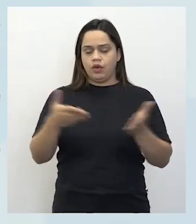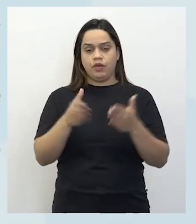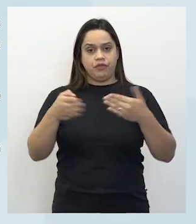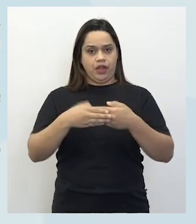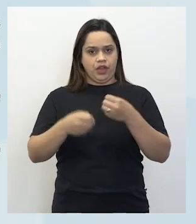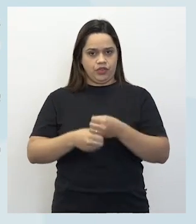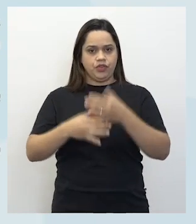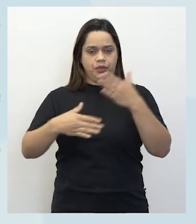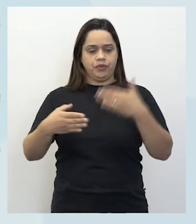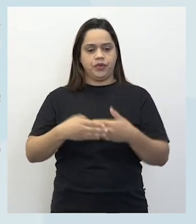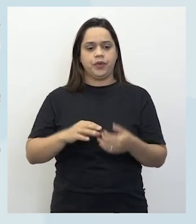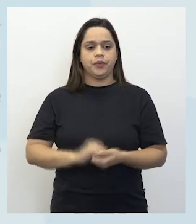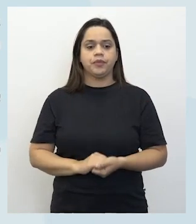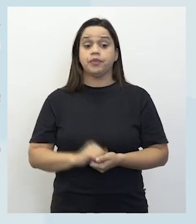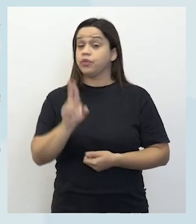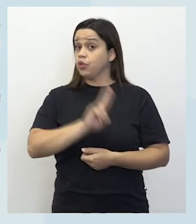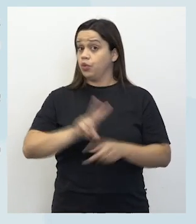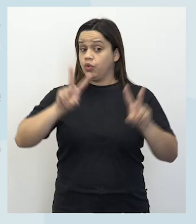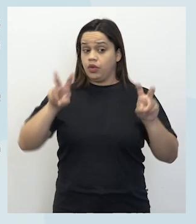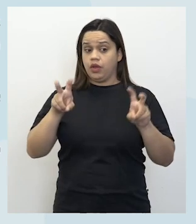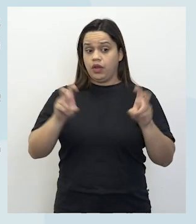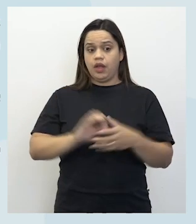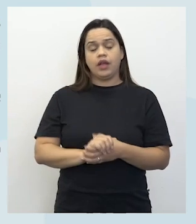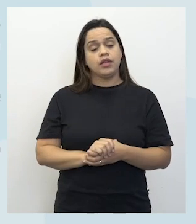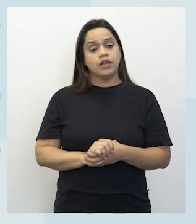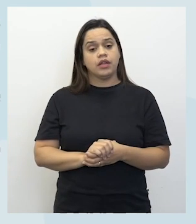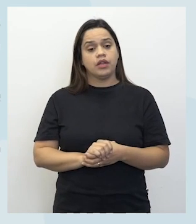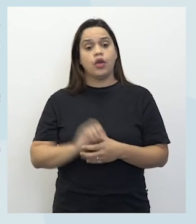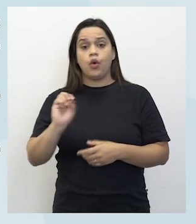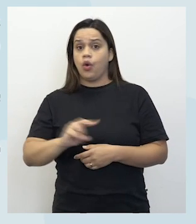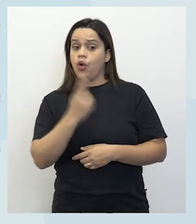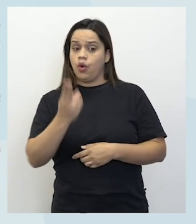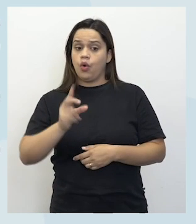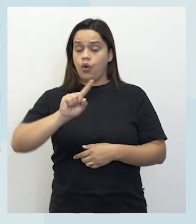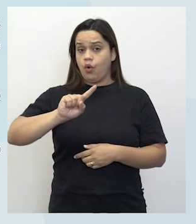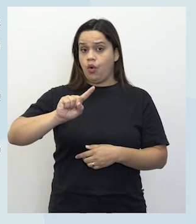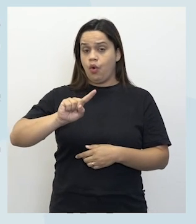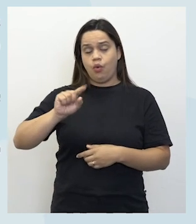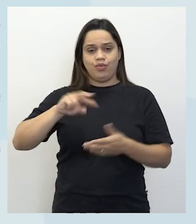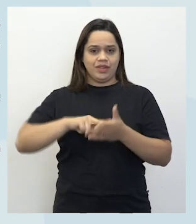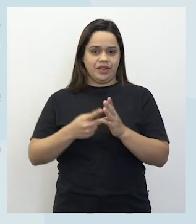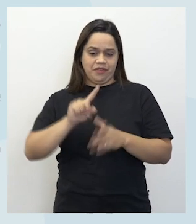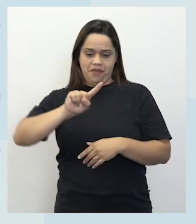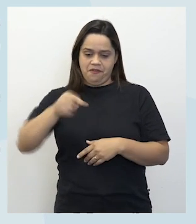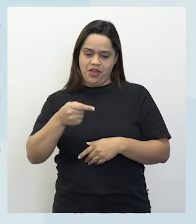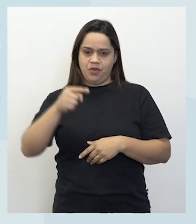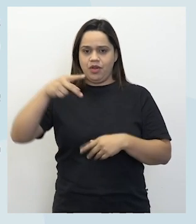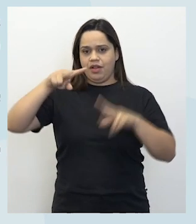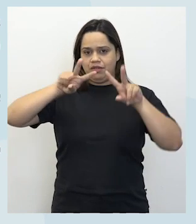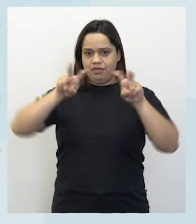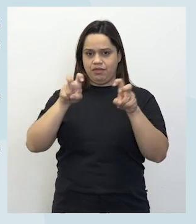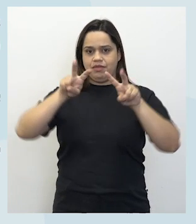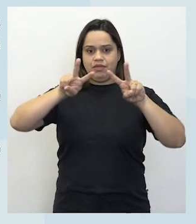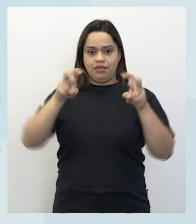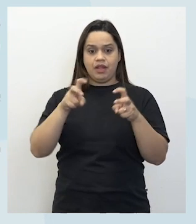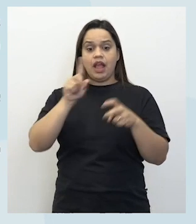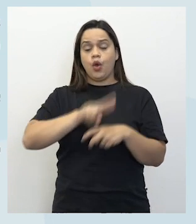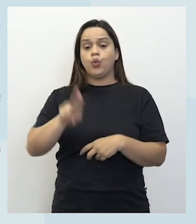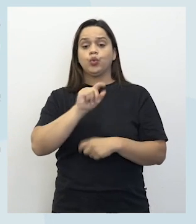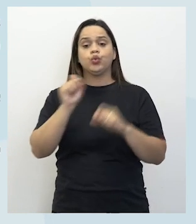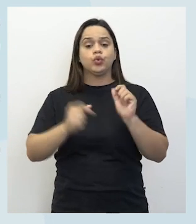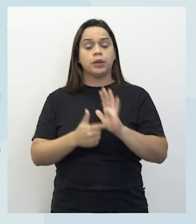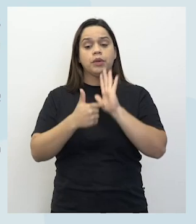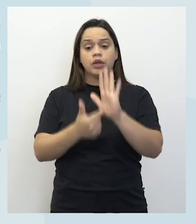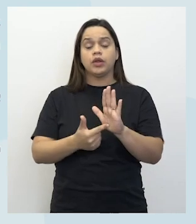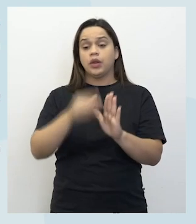chat. O uso das aspas. As aspas ou vírgulas dobradas são sinais de pontuação usados para realçar